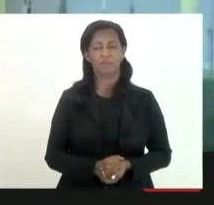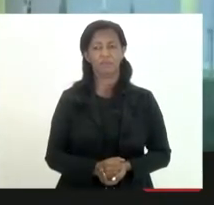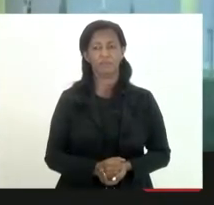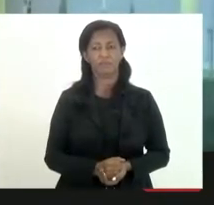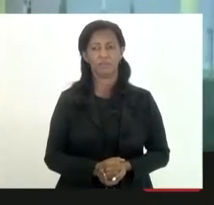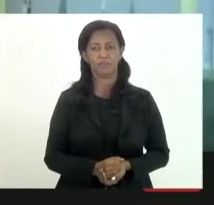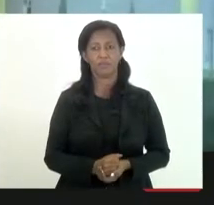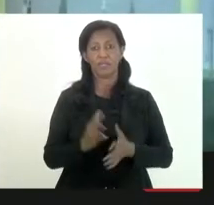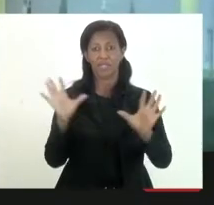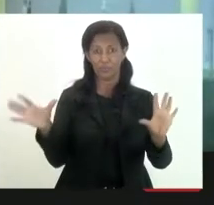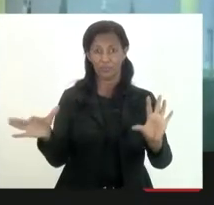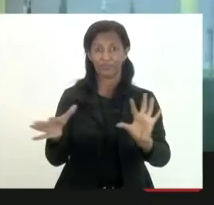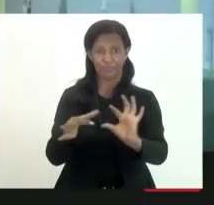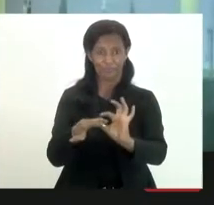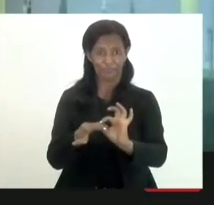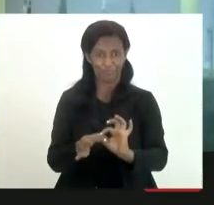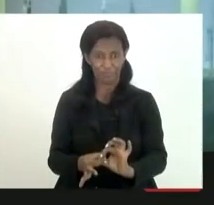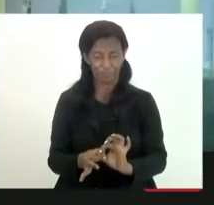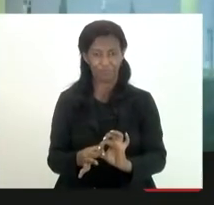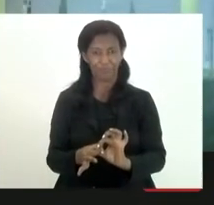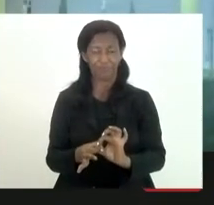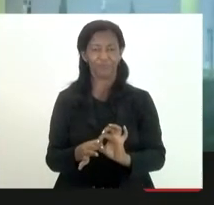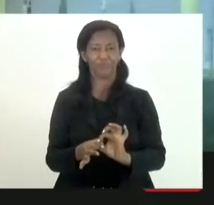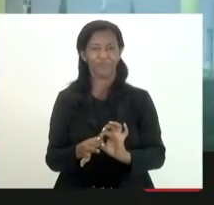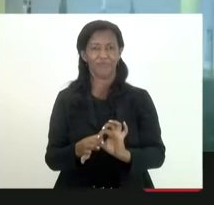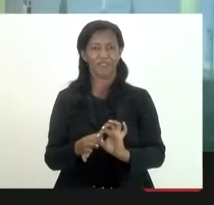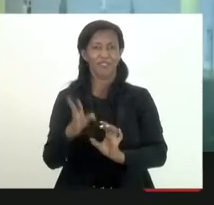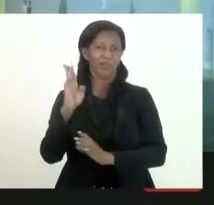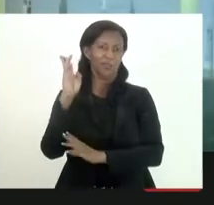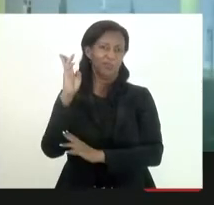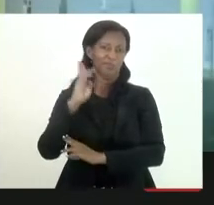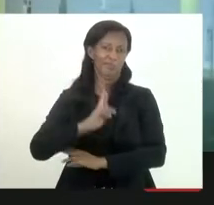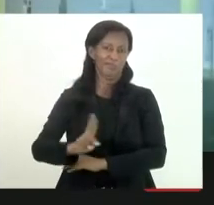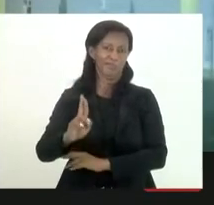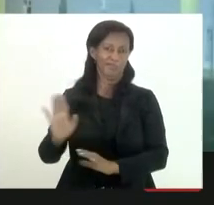da junção, né, do sincretismo religioso.